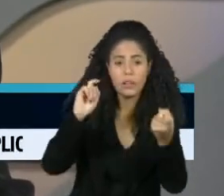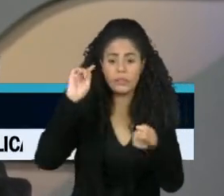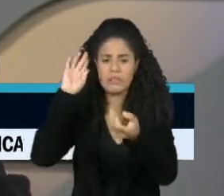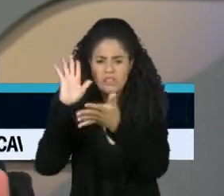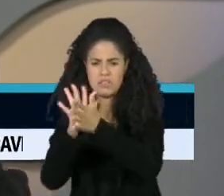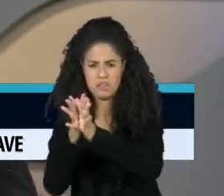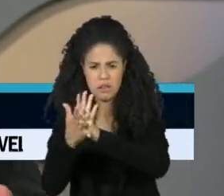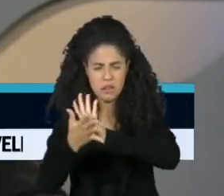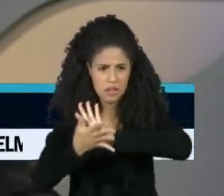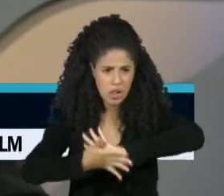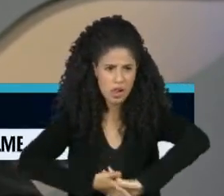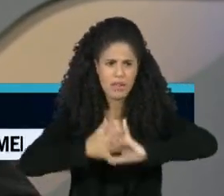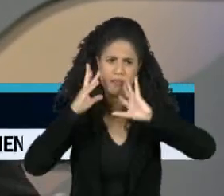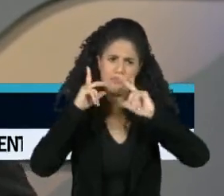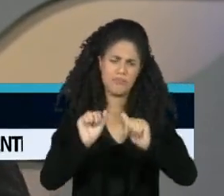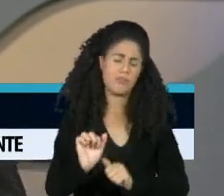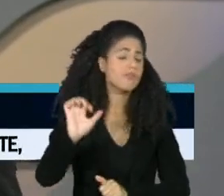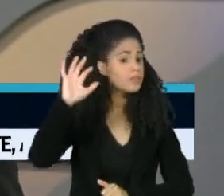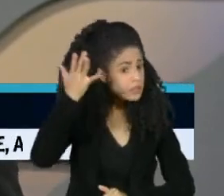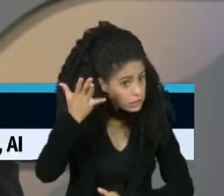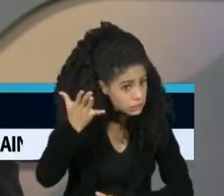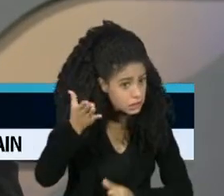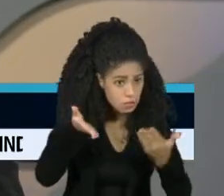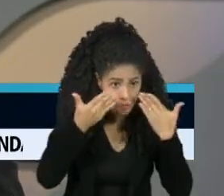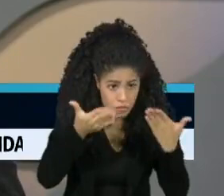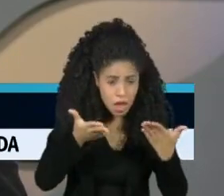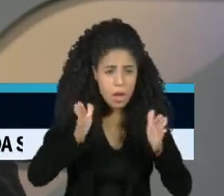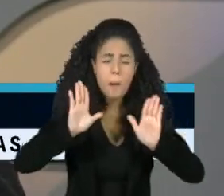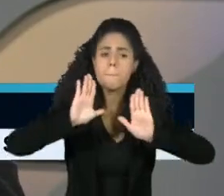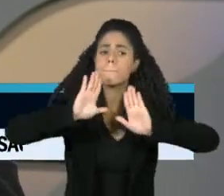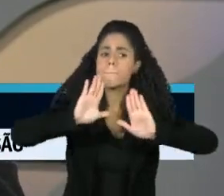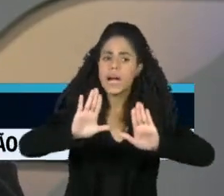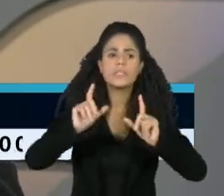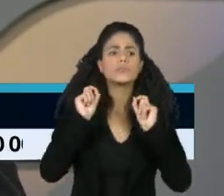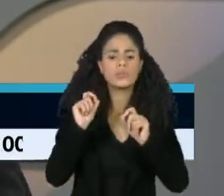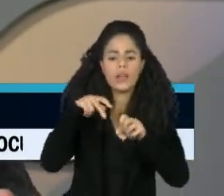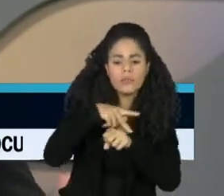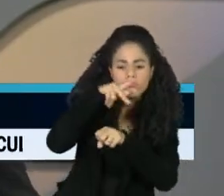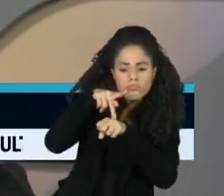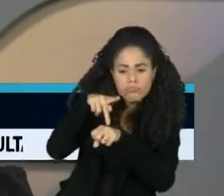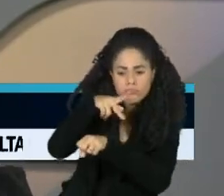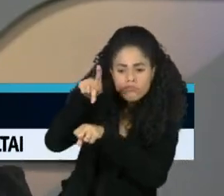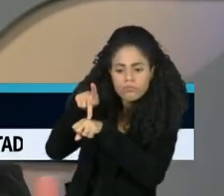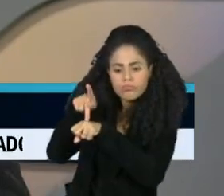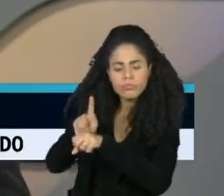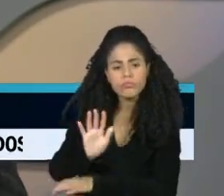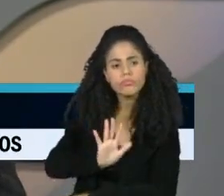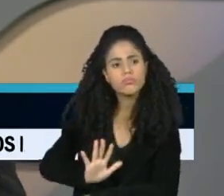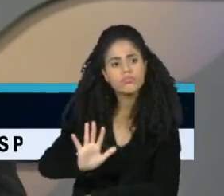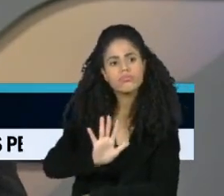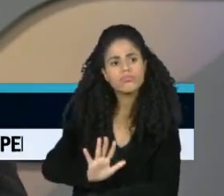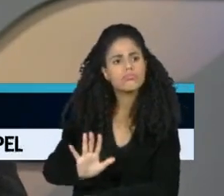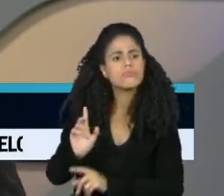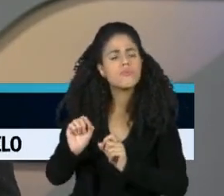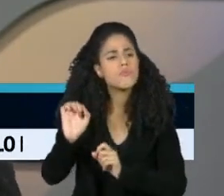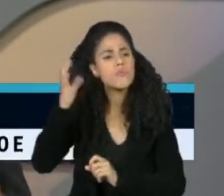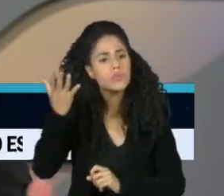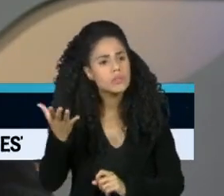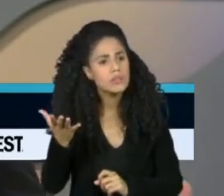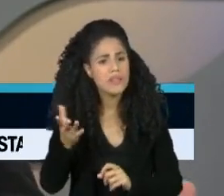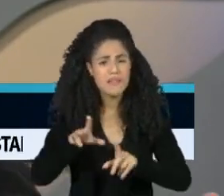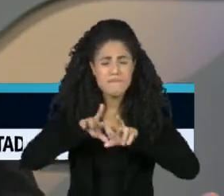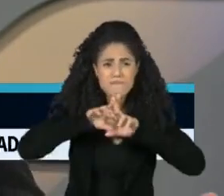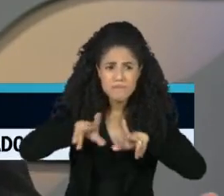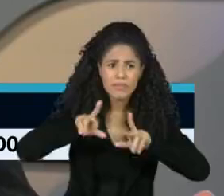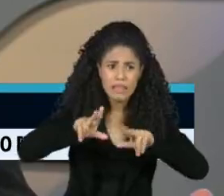destruição de grupos isso aconteceu e os países americanos para falar dos países americanos são em